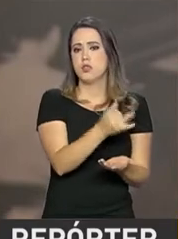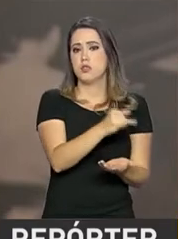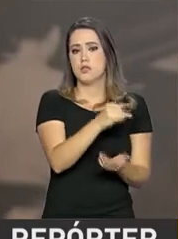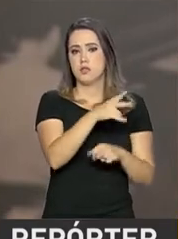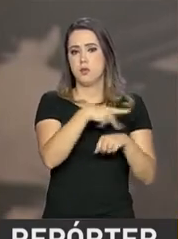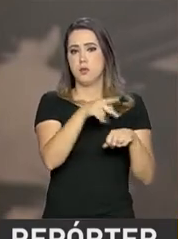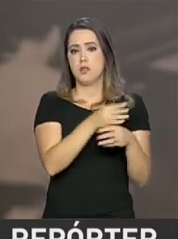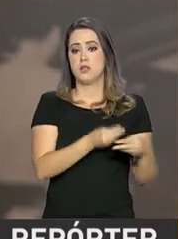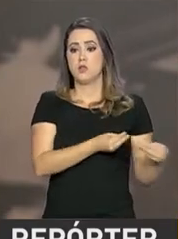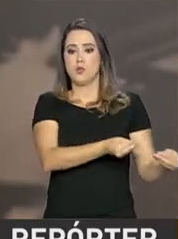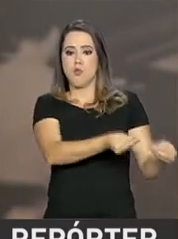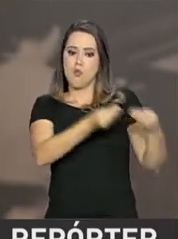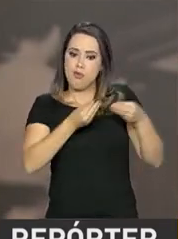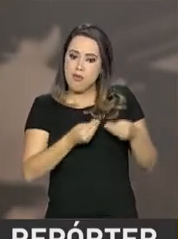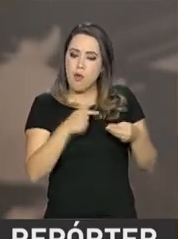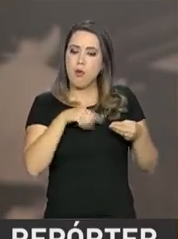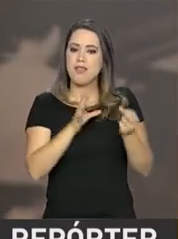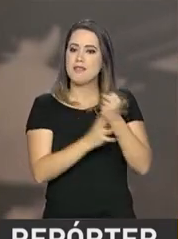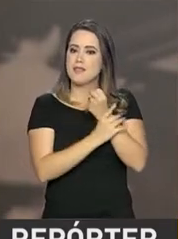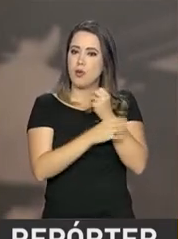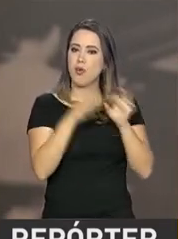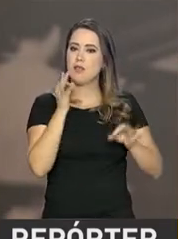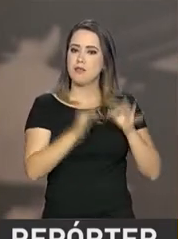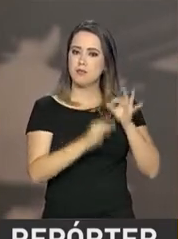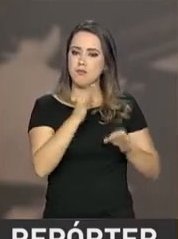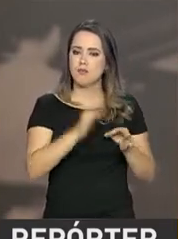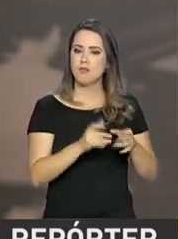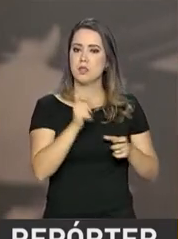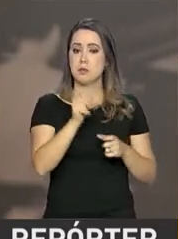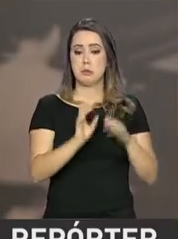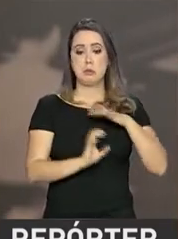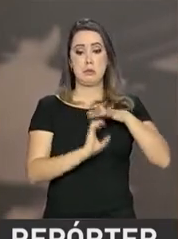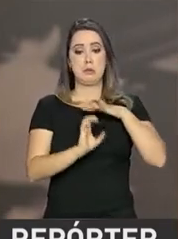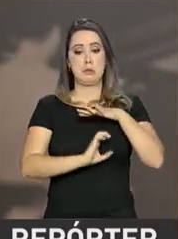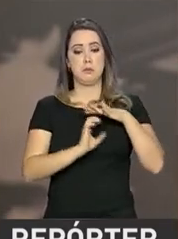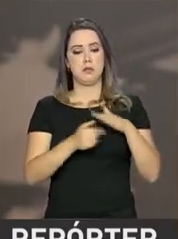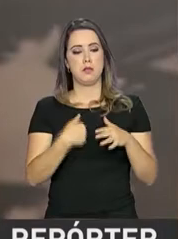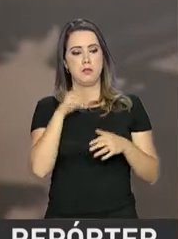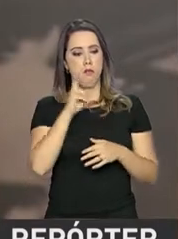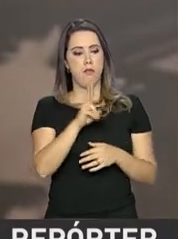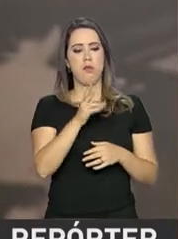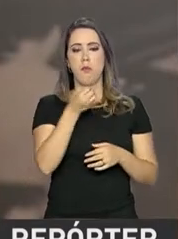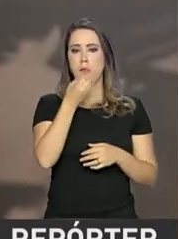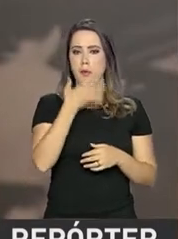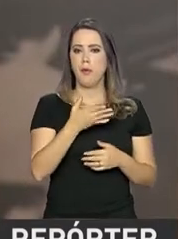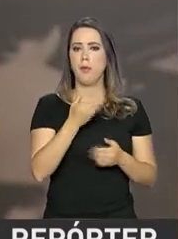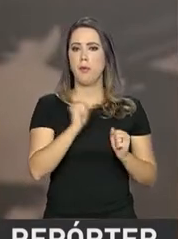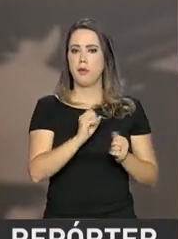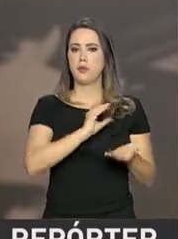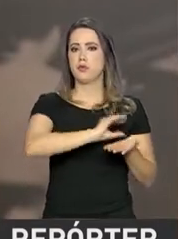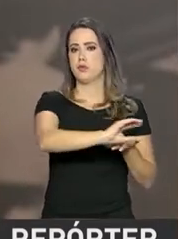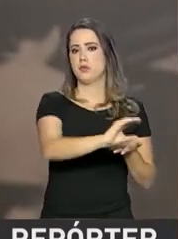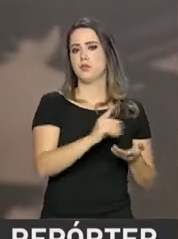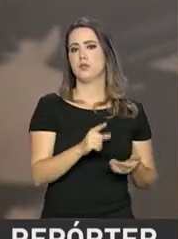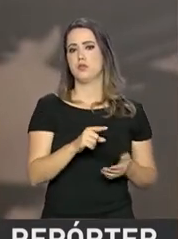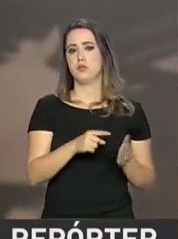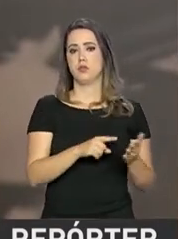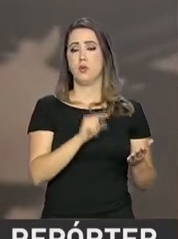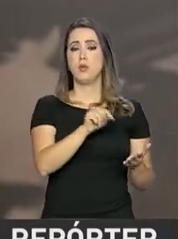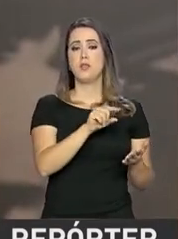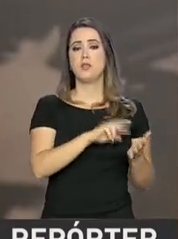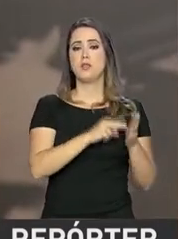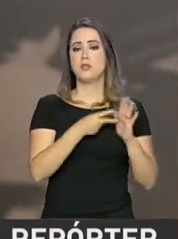país não dá segurança jurídica para que essas empresas possam realmente investir então está mostrando que o brasil